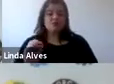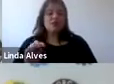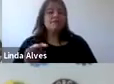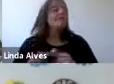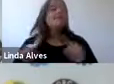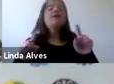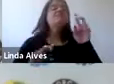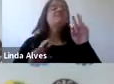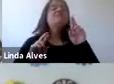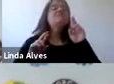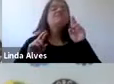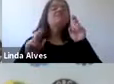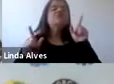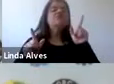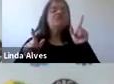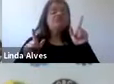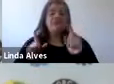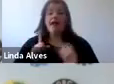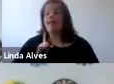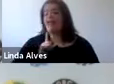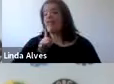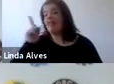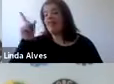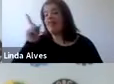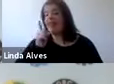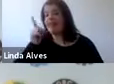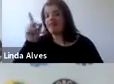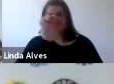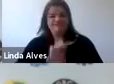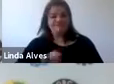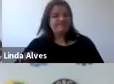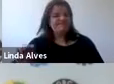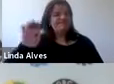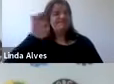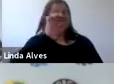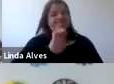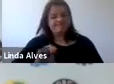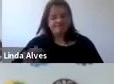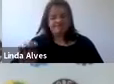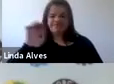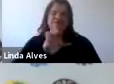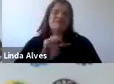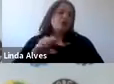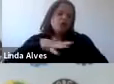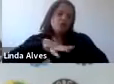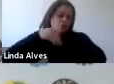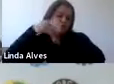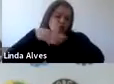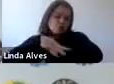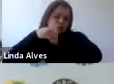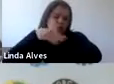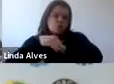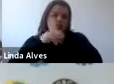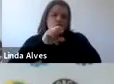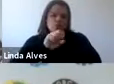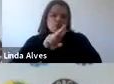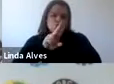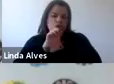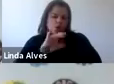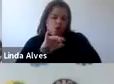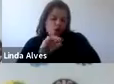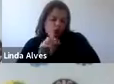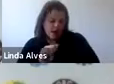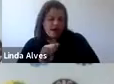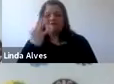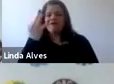tratamento? Na Europa, em alguns países da Europa, Suécia mesmo, França, Inglaterra,